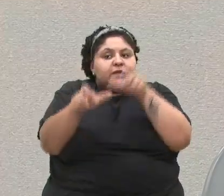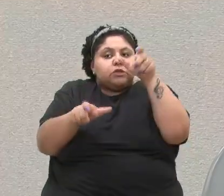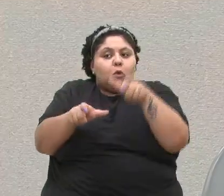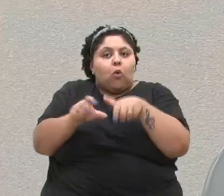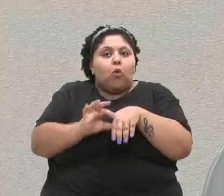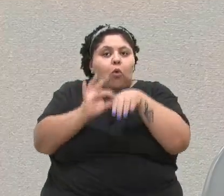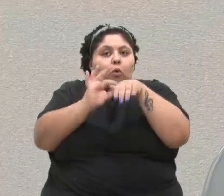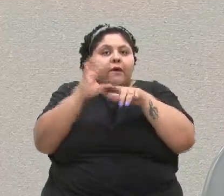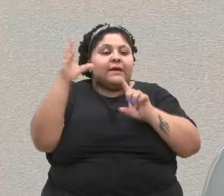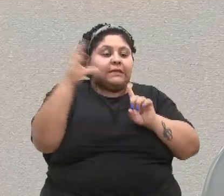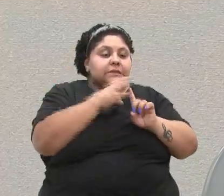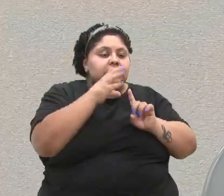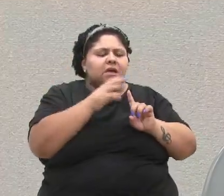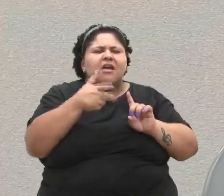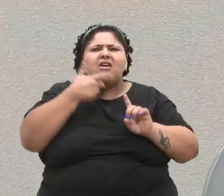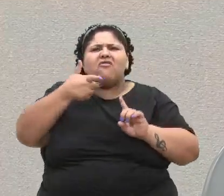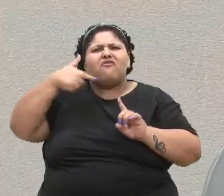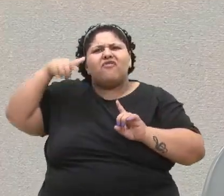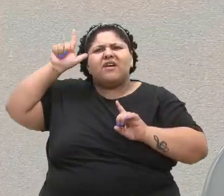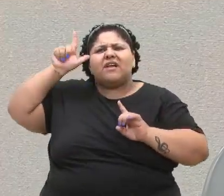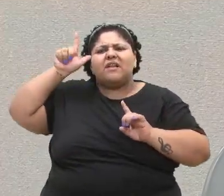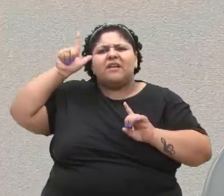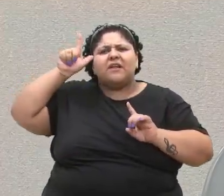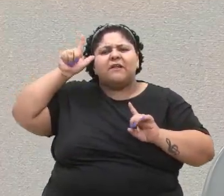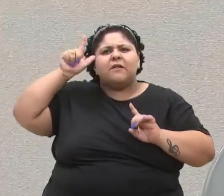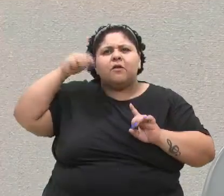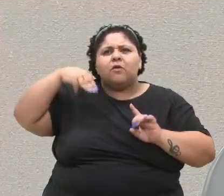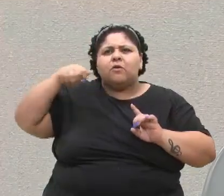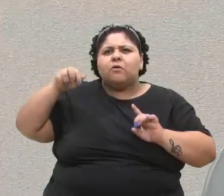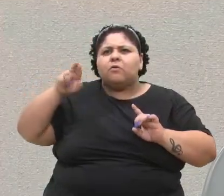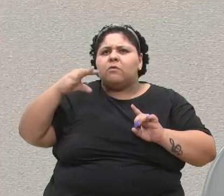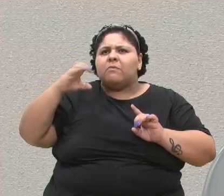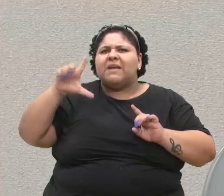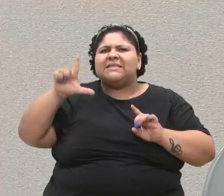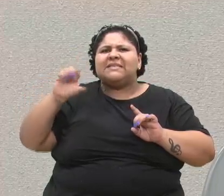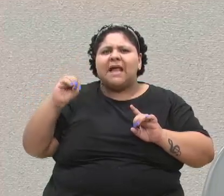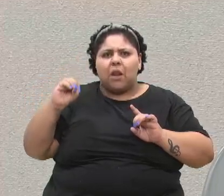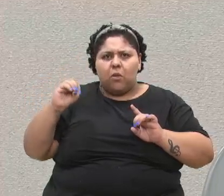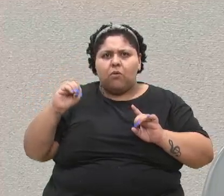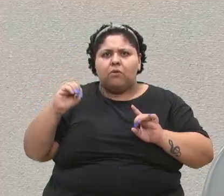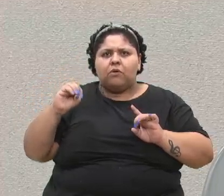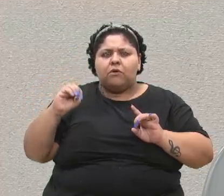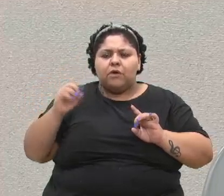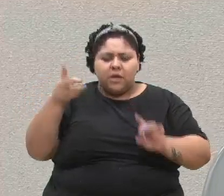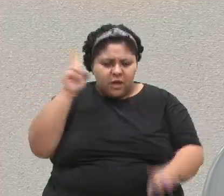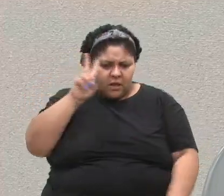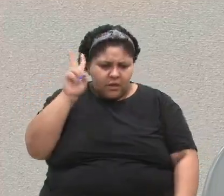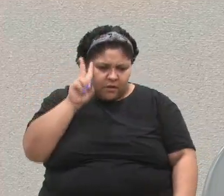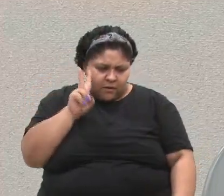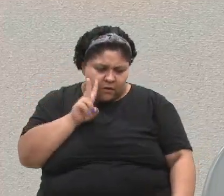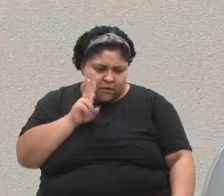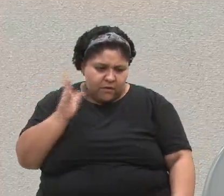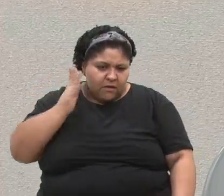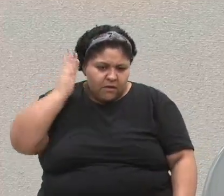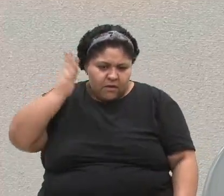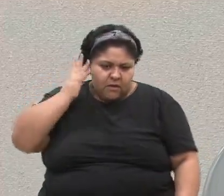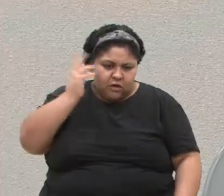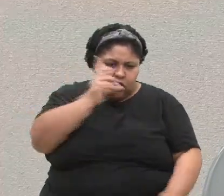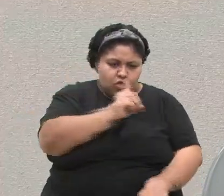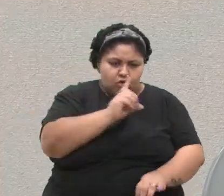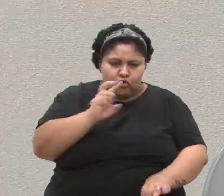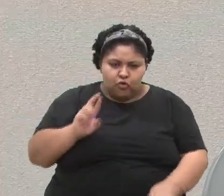se inspiram. Eu falei ontem para o Marcelo, que é o técnico aqui da TV, que eu me lembro também do discurso do Dr. Virgílio